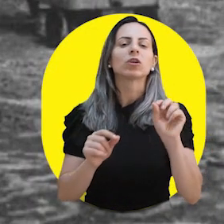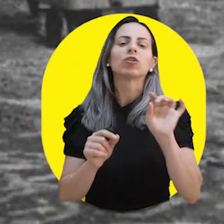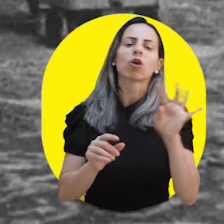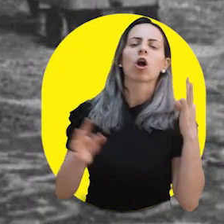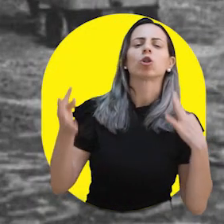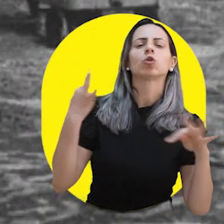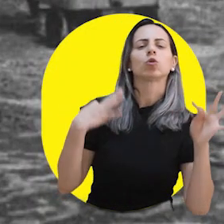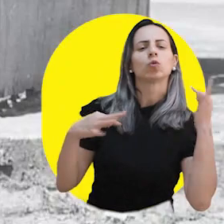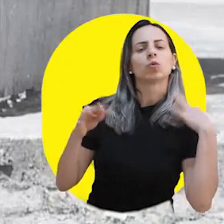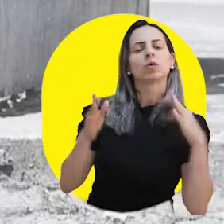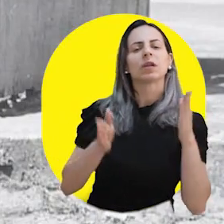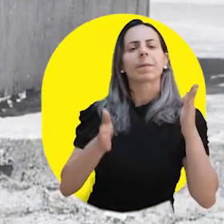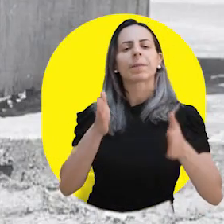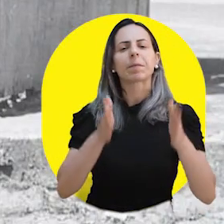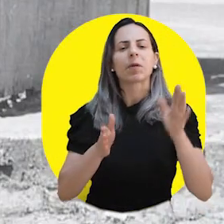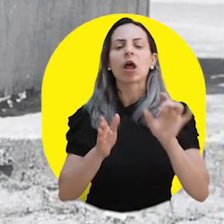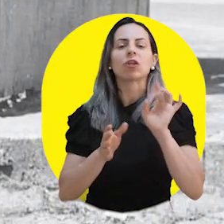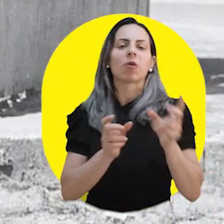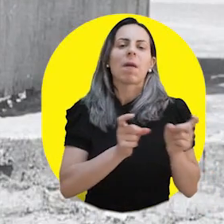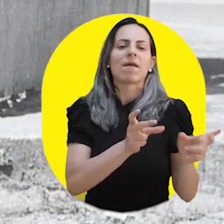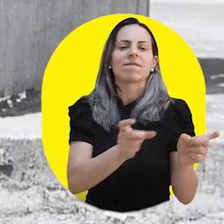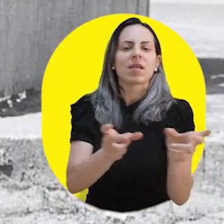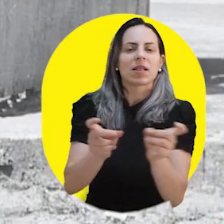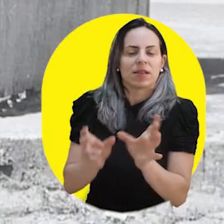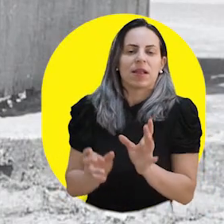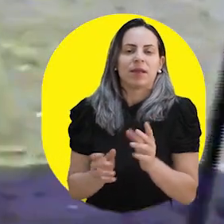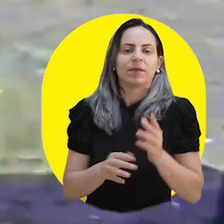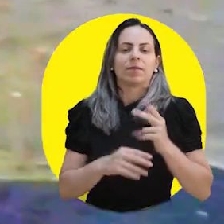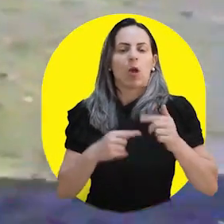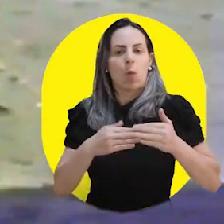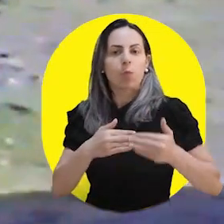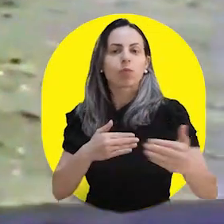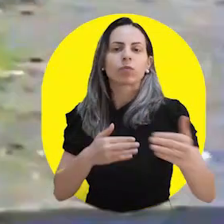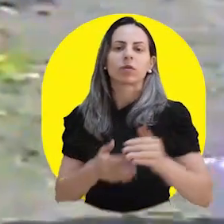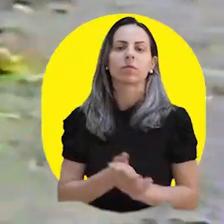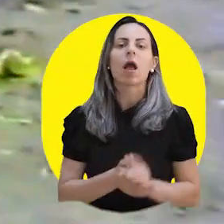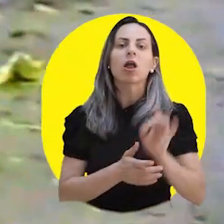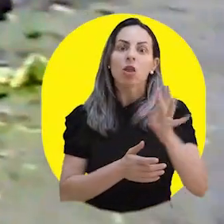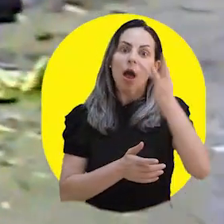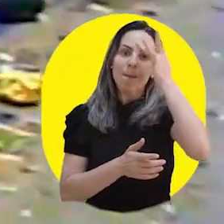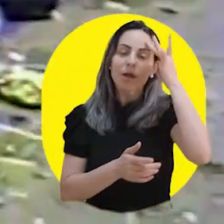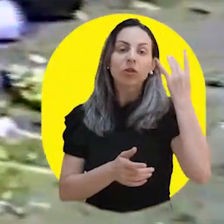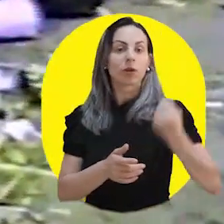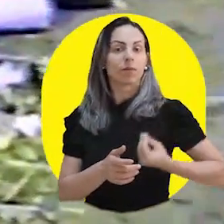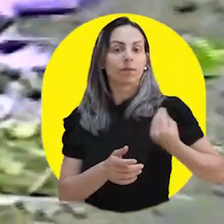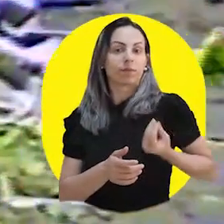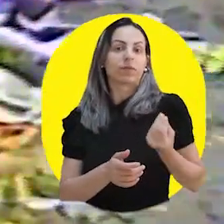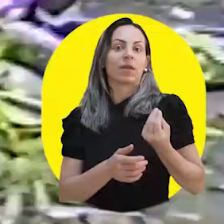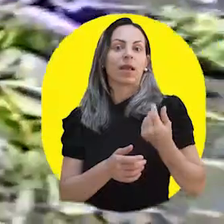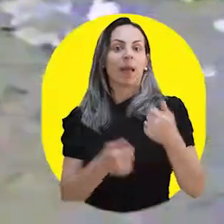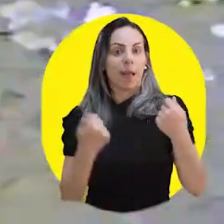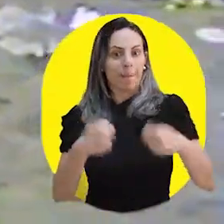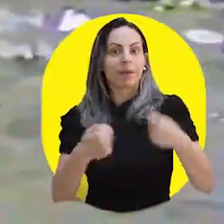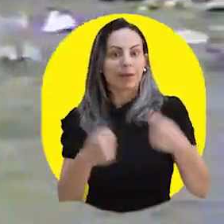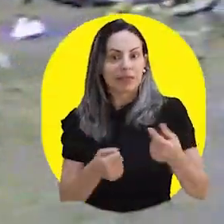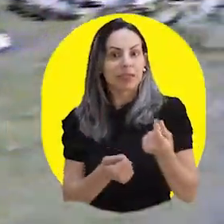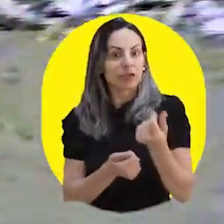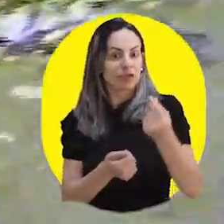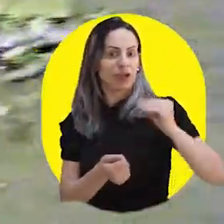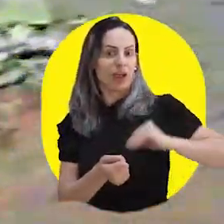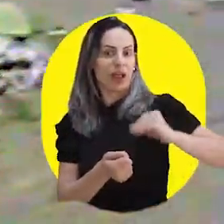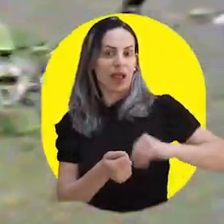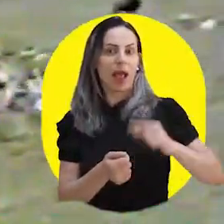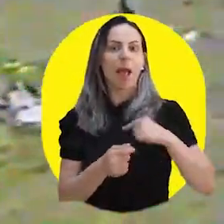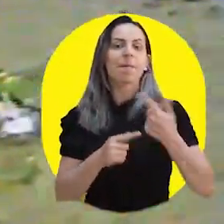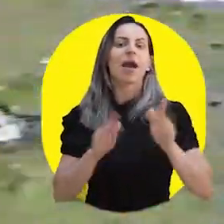como veraneio, não eram nem barracas para comercialização. Ficaram aqueles que reviviam daquilo, mas teve